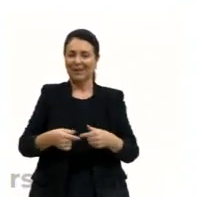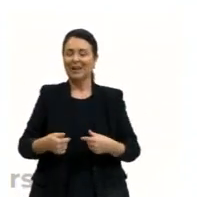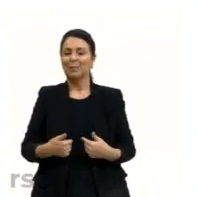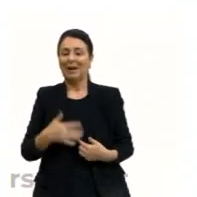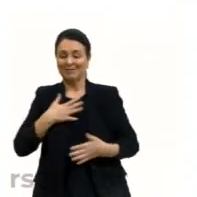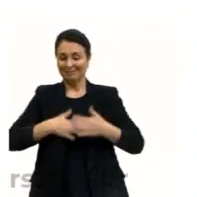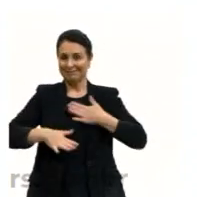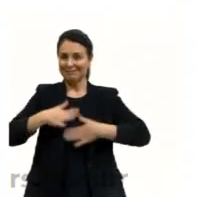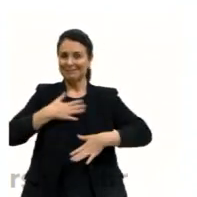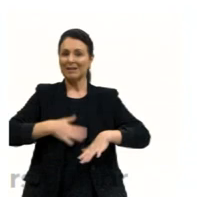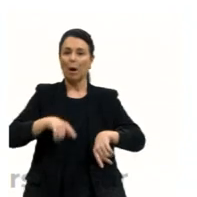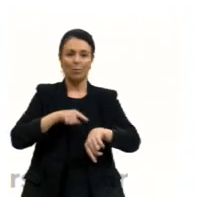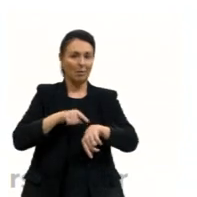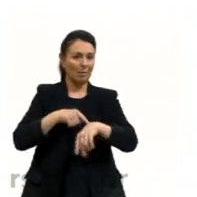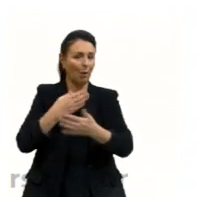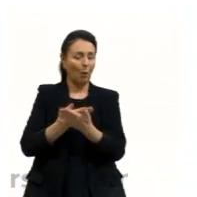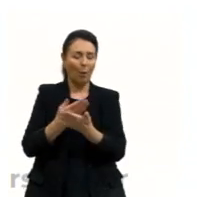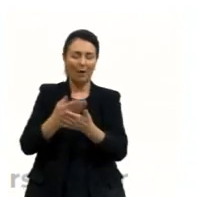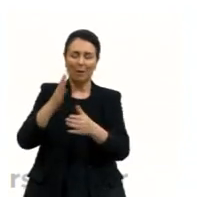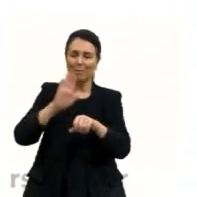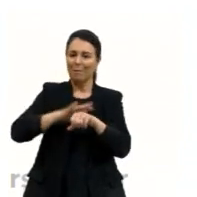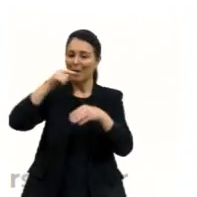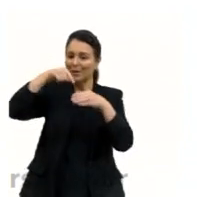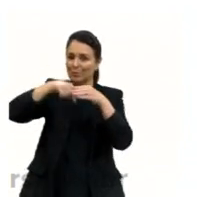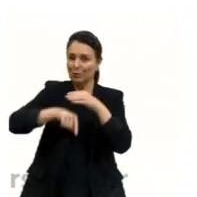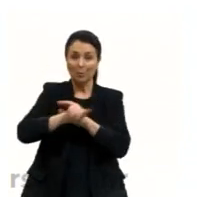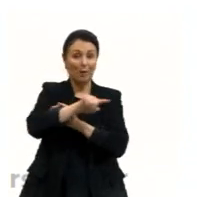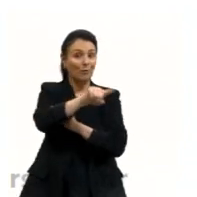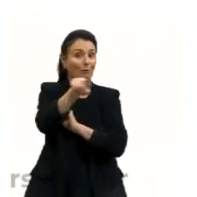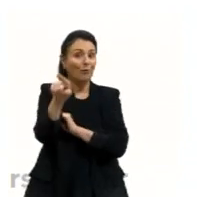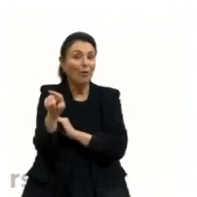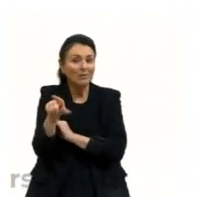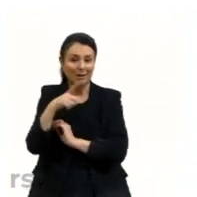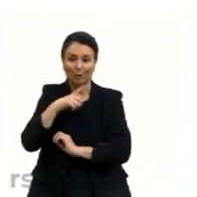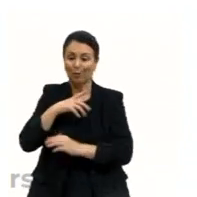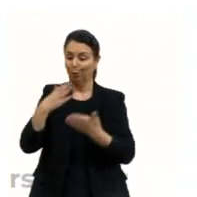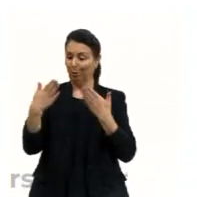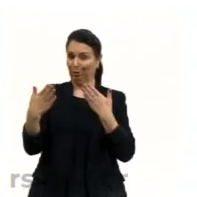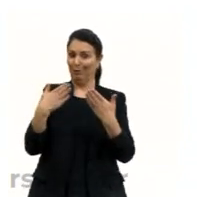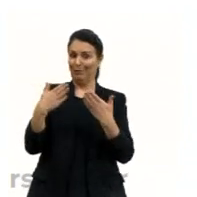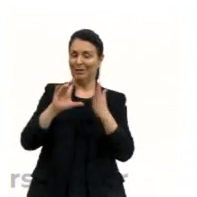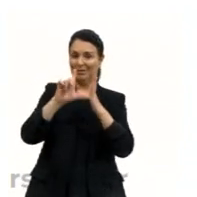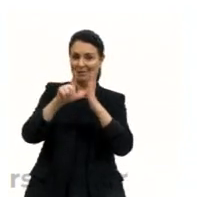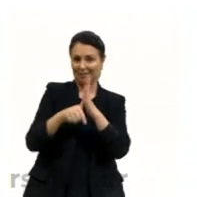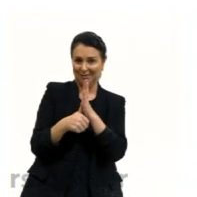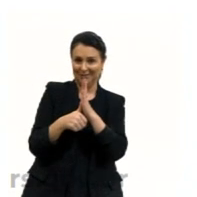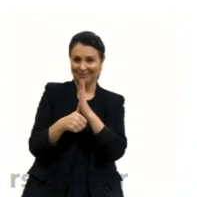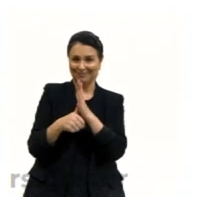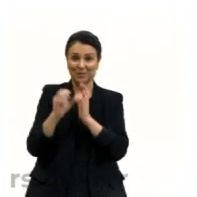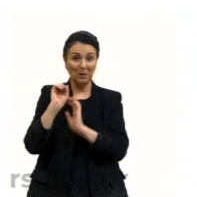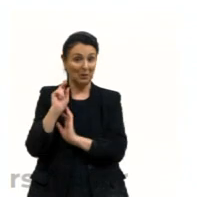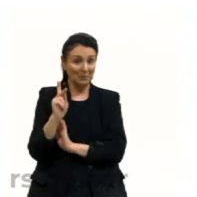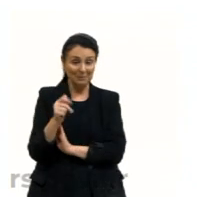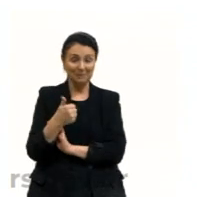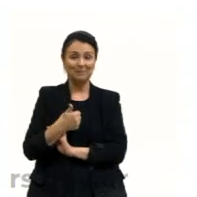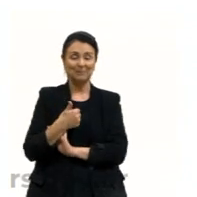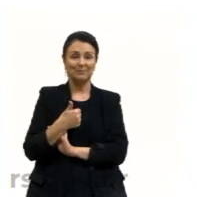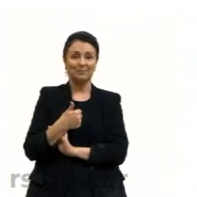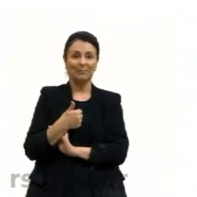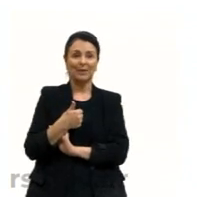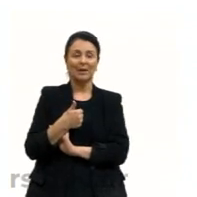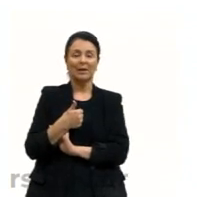mais tranquilidade com mais profundidade para que você não fica não fica com dúvida a respeito disso ok e